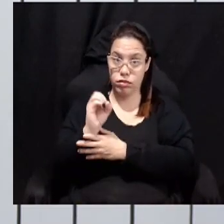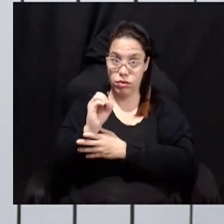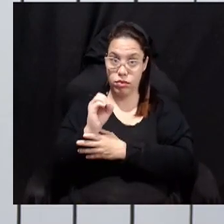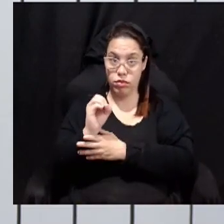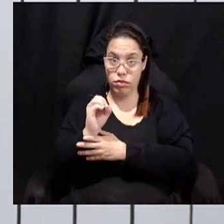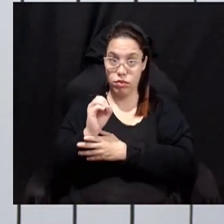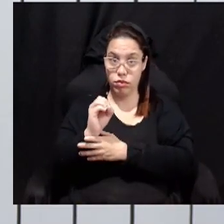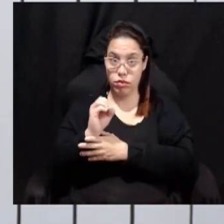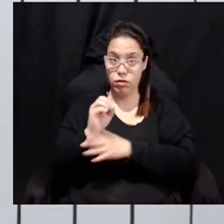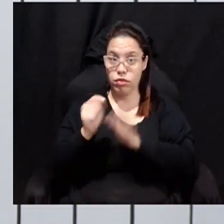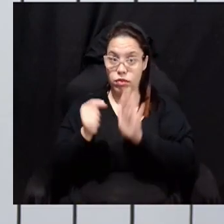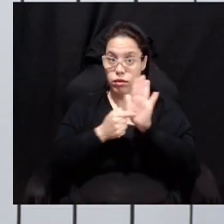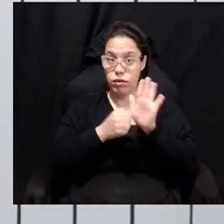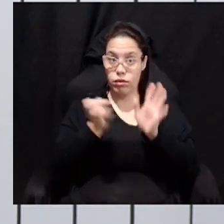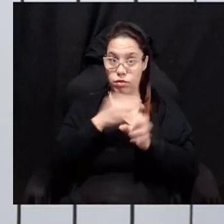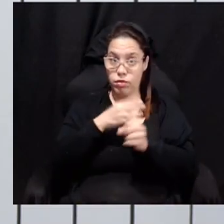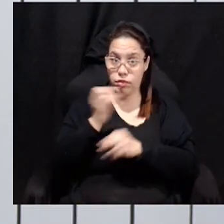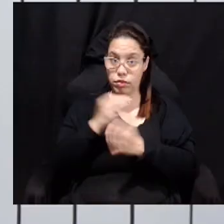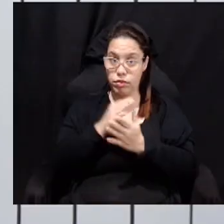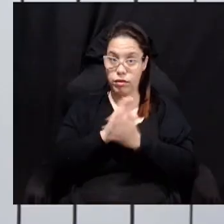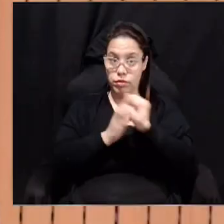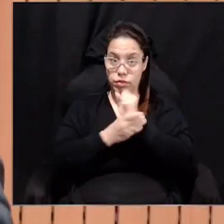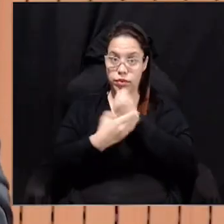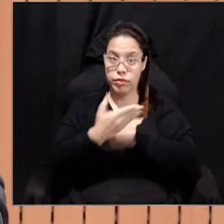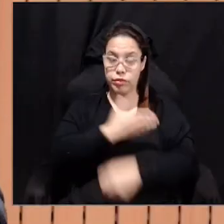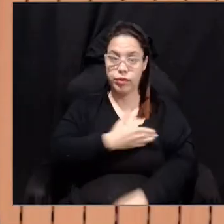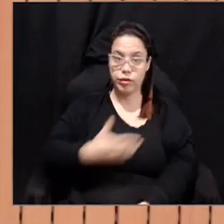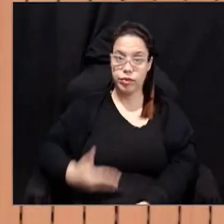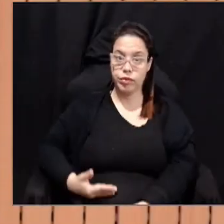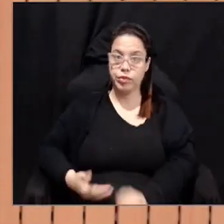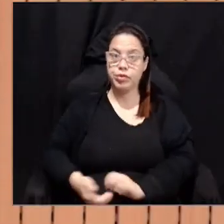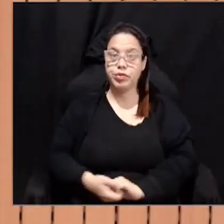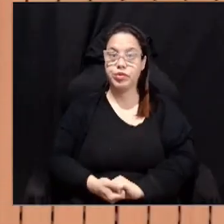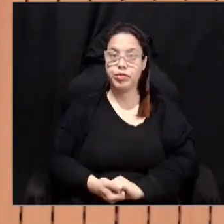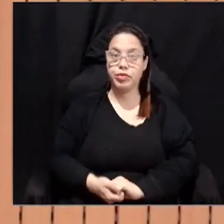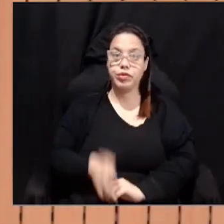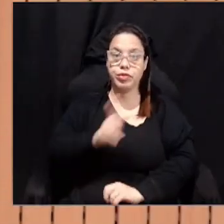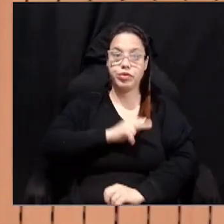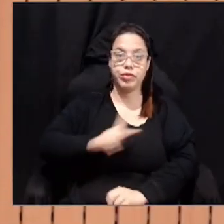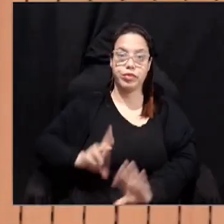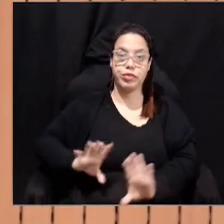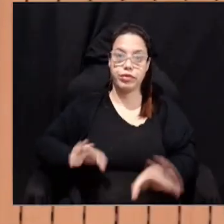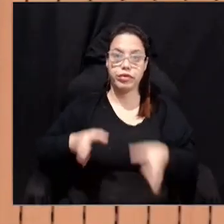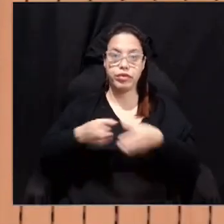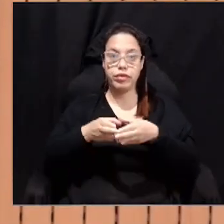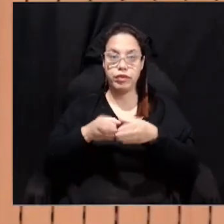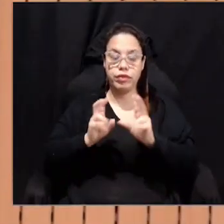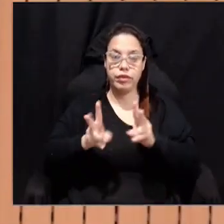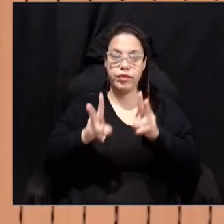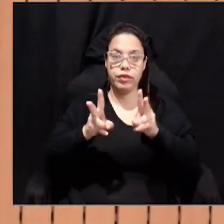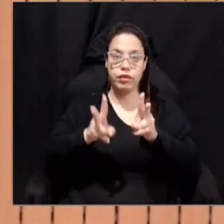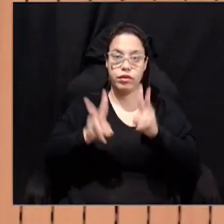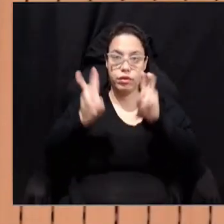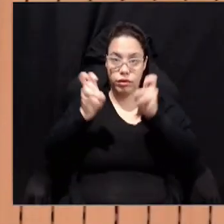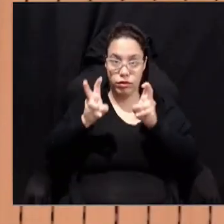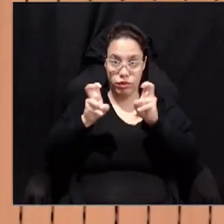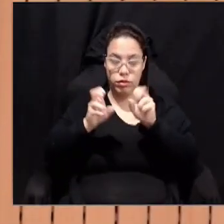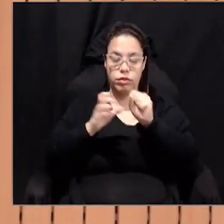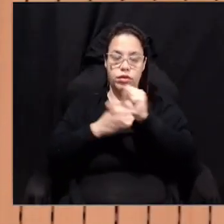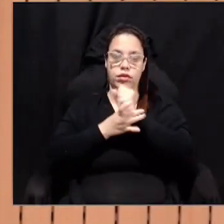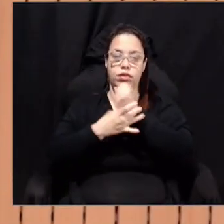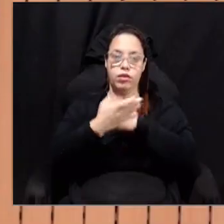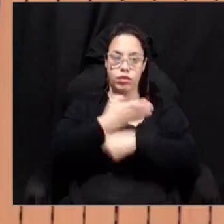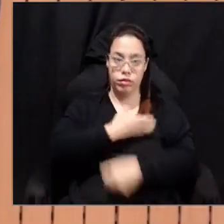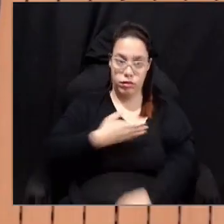apresenta novidades na segurança pública do município. Presidente da Comissão Permanente para Assuntos de Segurança Pública